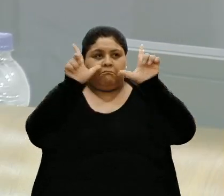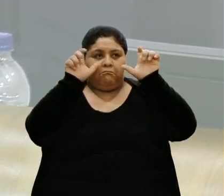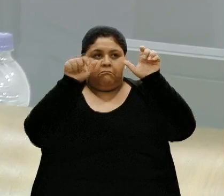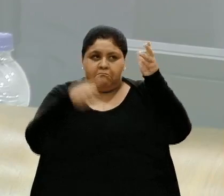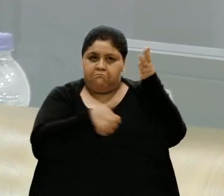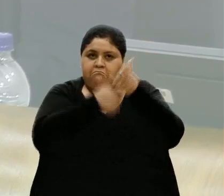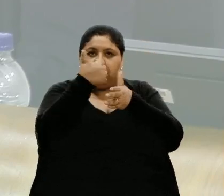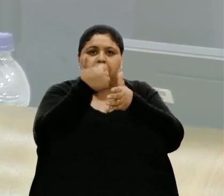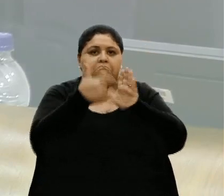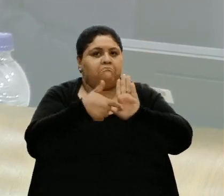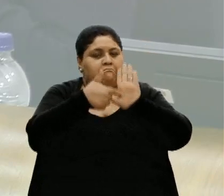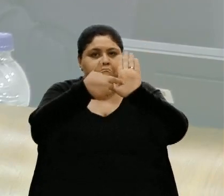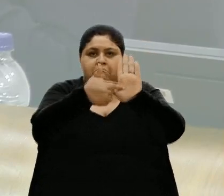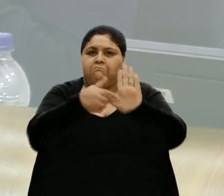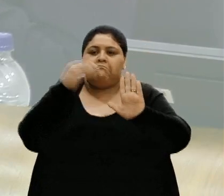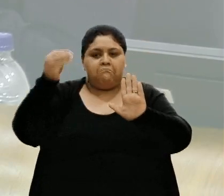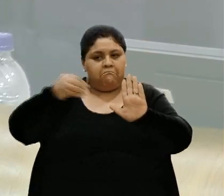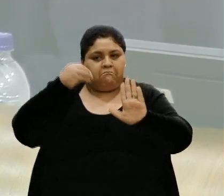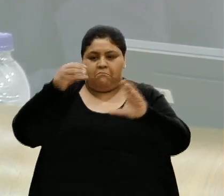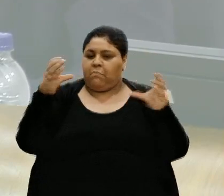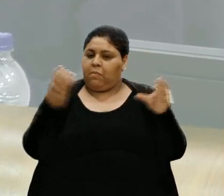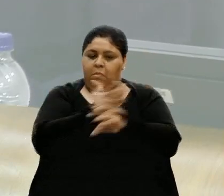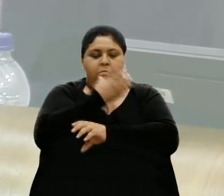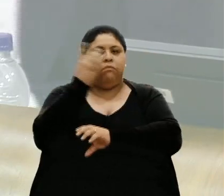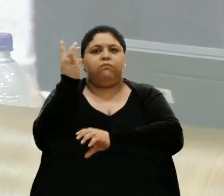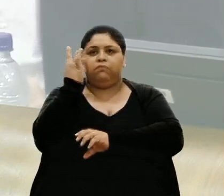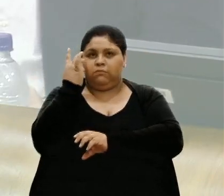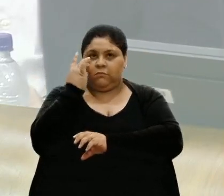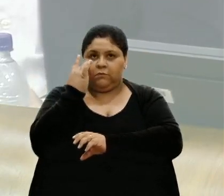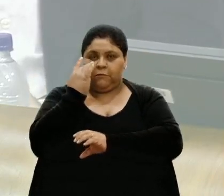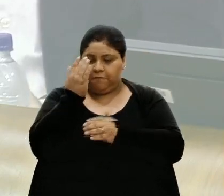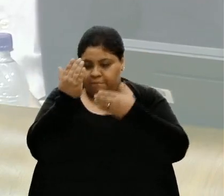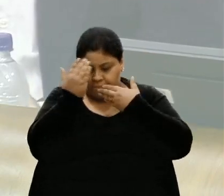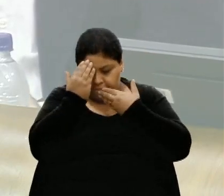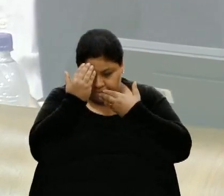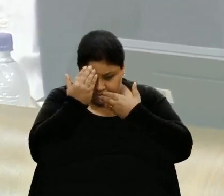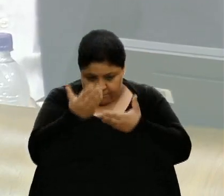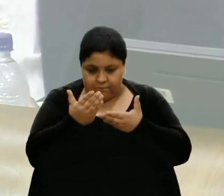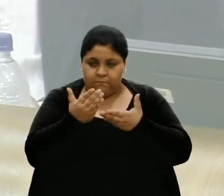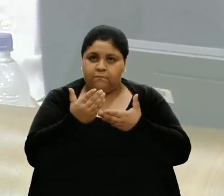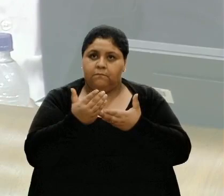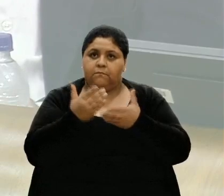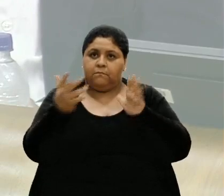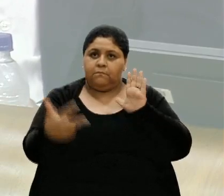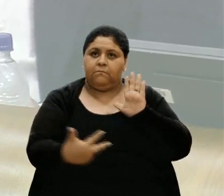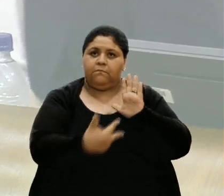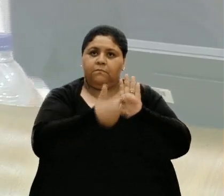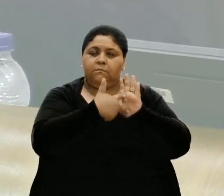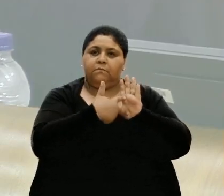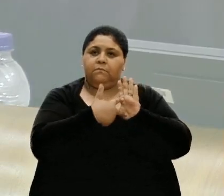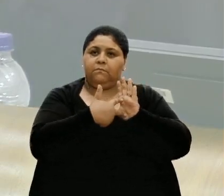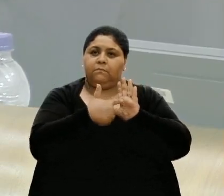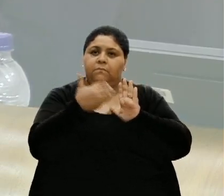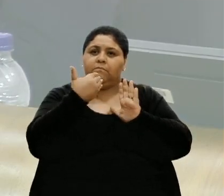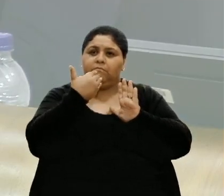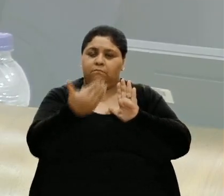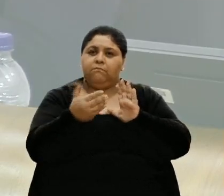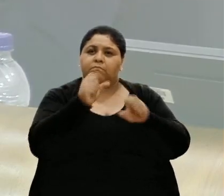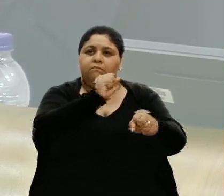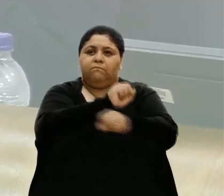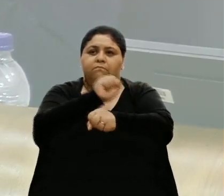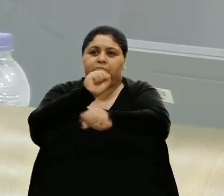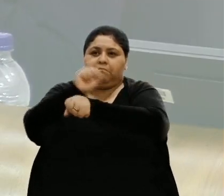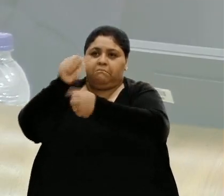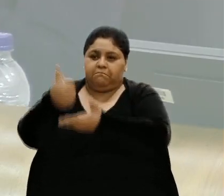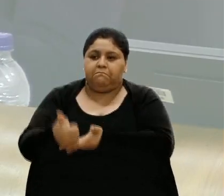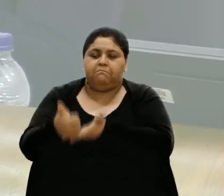apresentação e proporcionará uma experiência mais completa aos presentes. Agradecemos antecipadamente pela atenção dispensada a essa solicitação e esperamos contar com seu